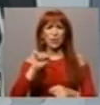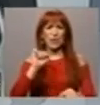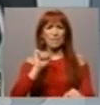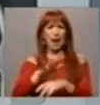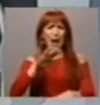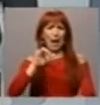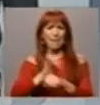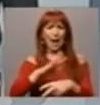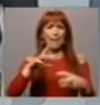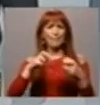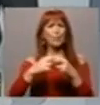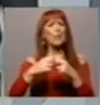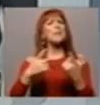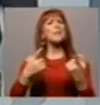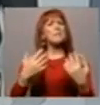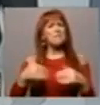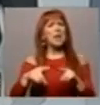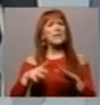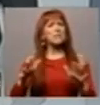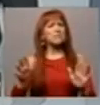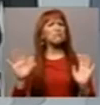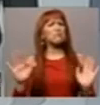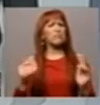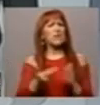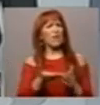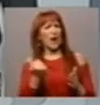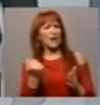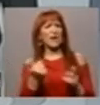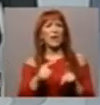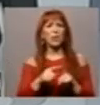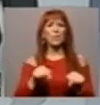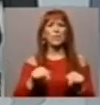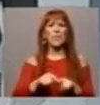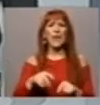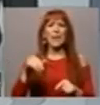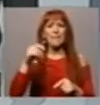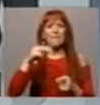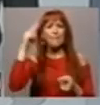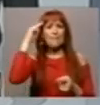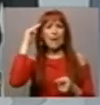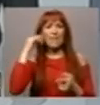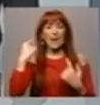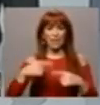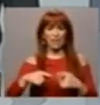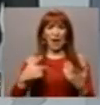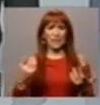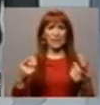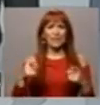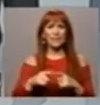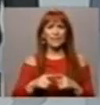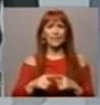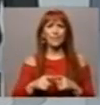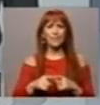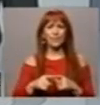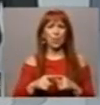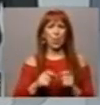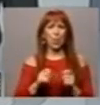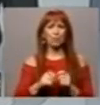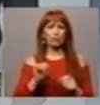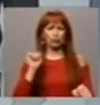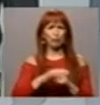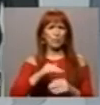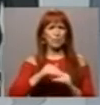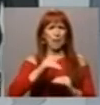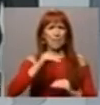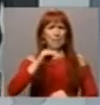mas irá de ser retirado. E para a Madeira vamos ter também aqui um aumento de ondulação e,